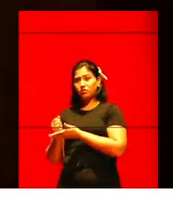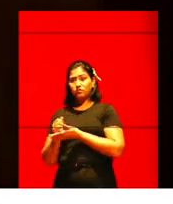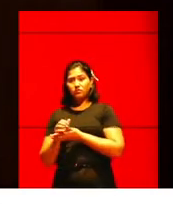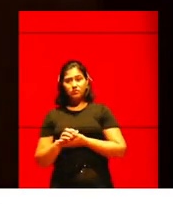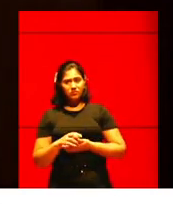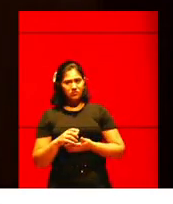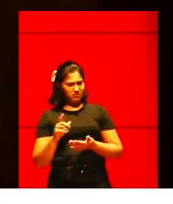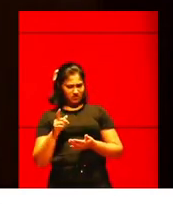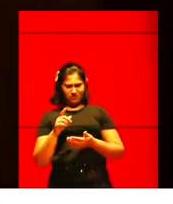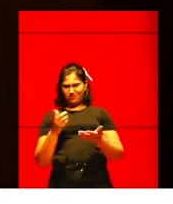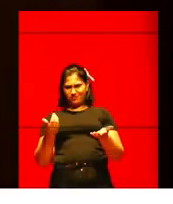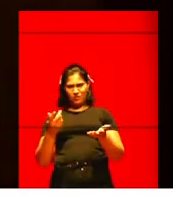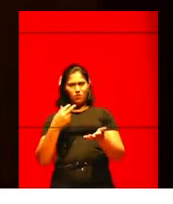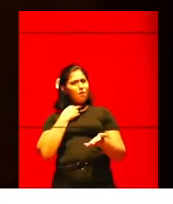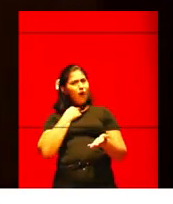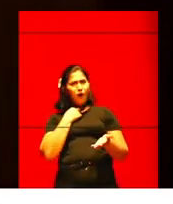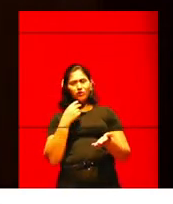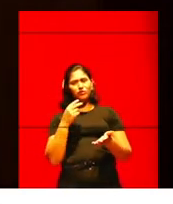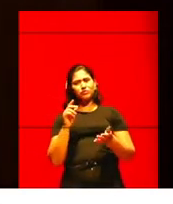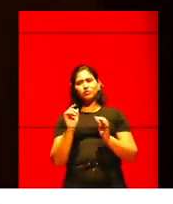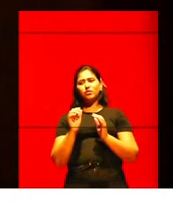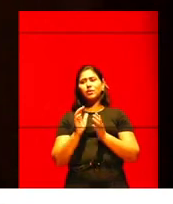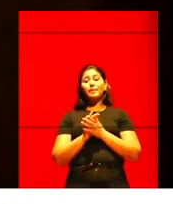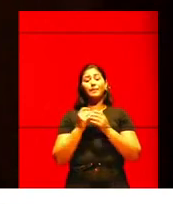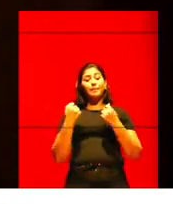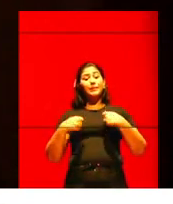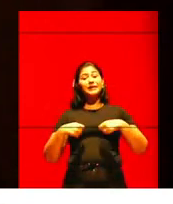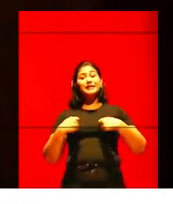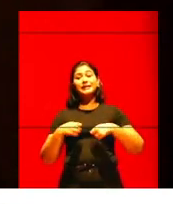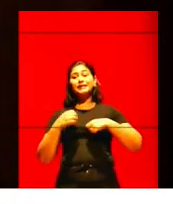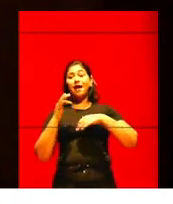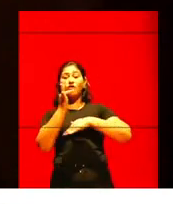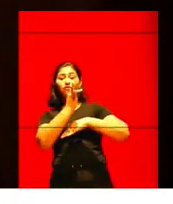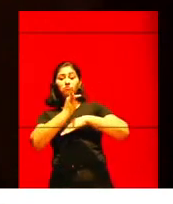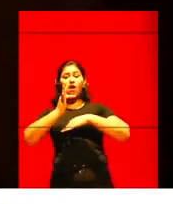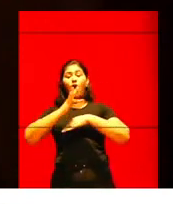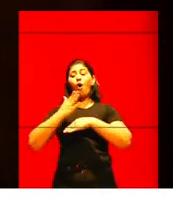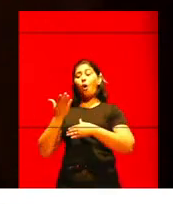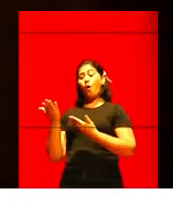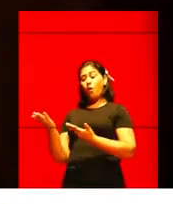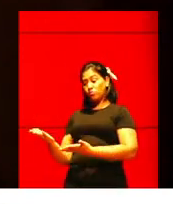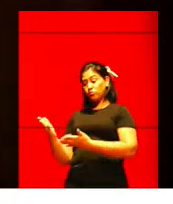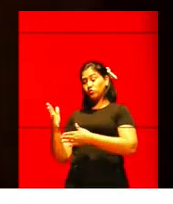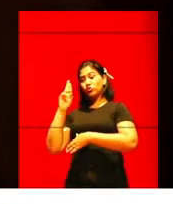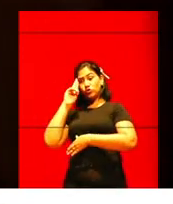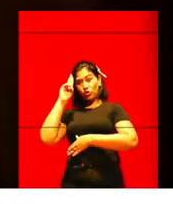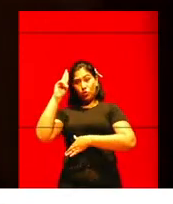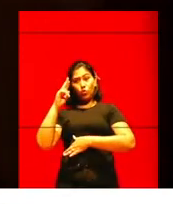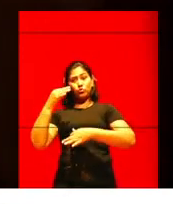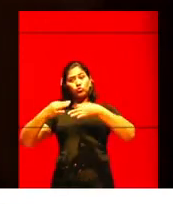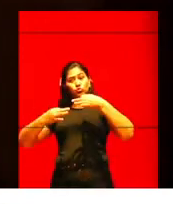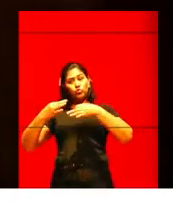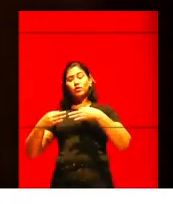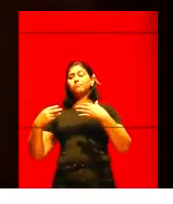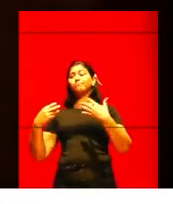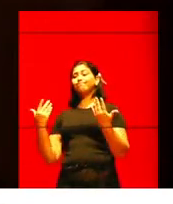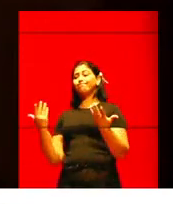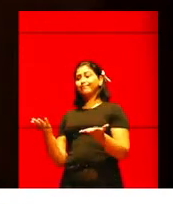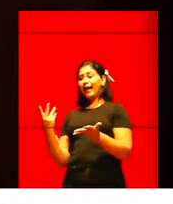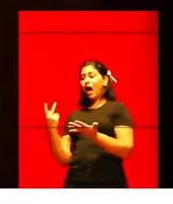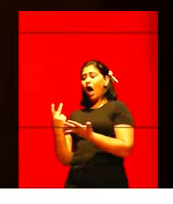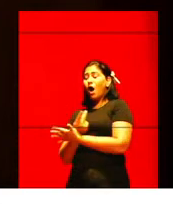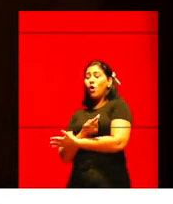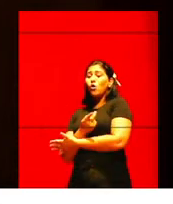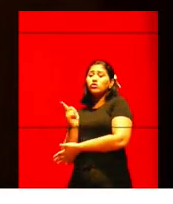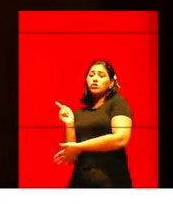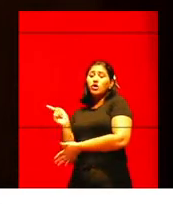assim, não vai, né? Meritíssimo senhor juiz, esse meu cliente surtou por